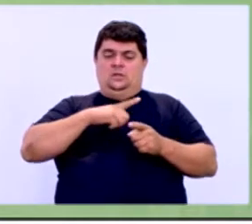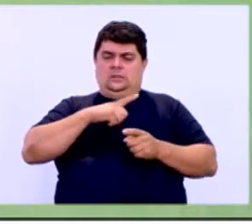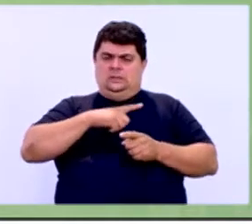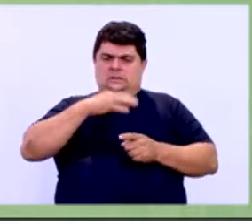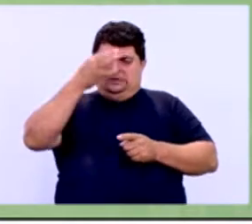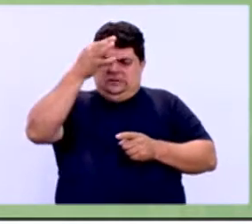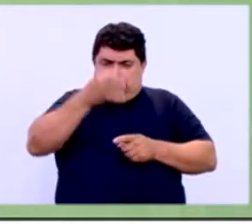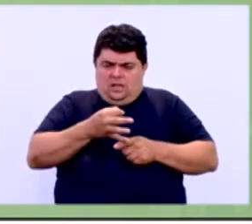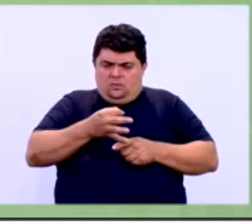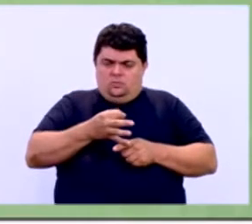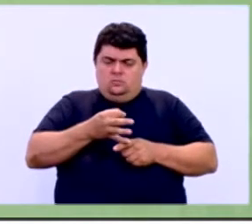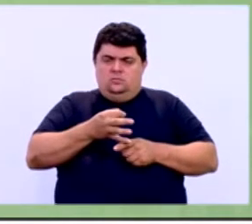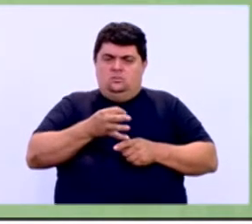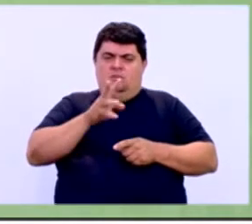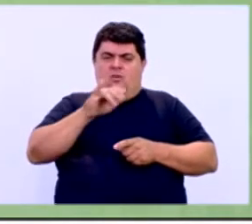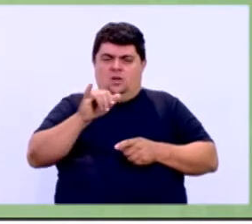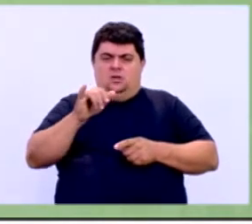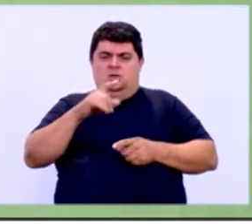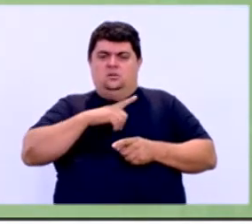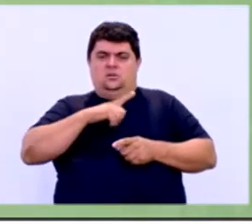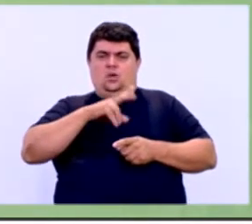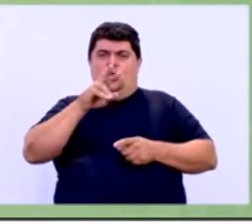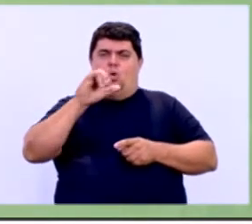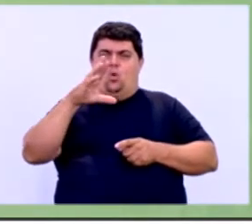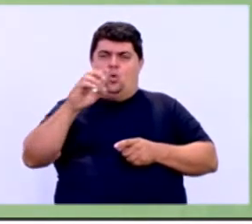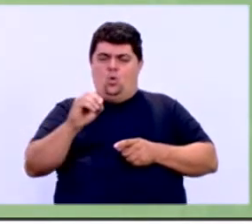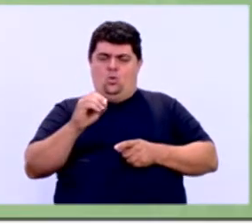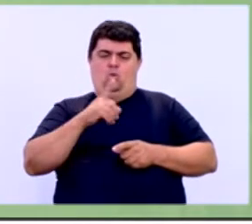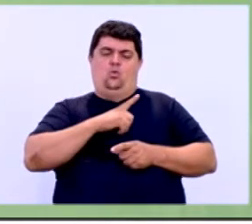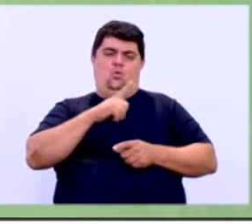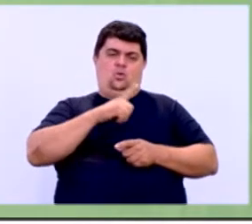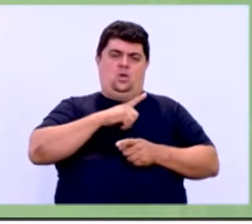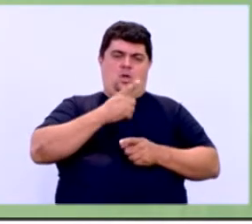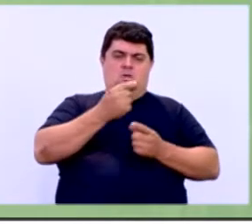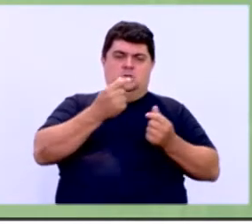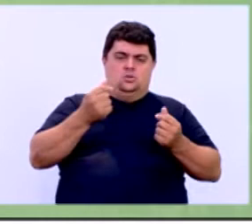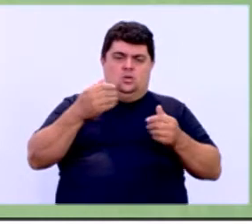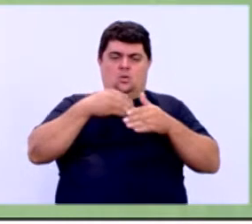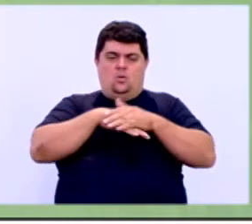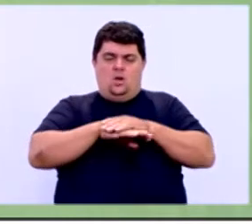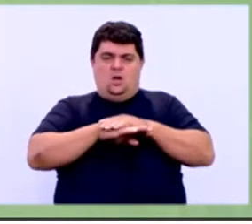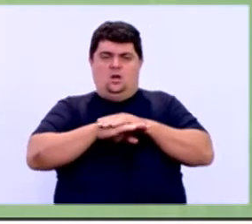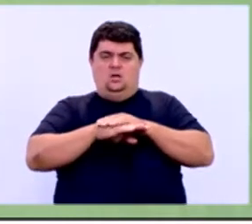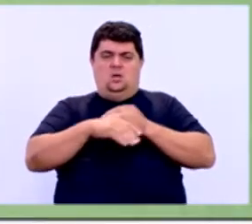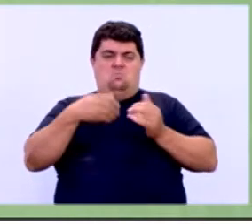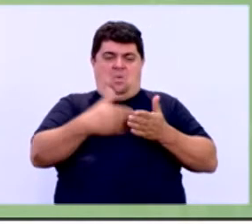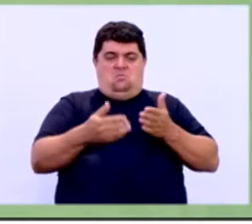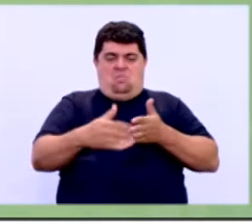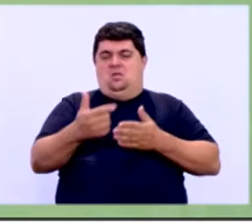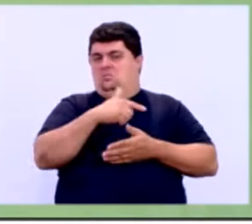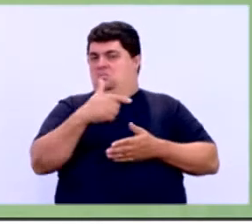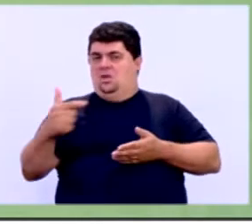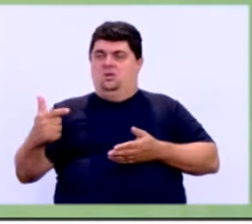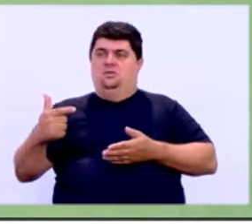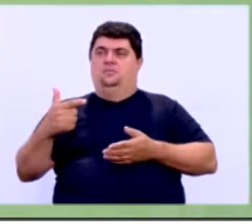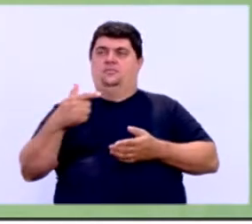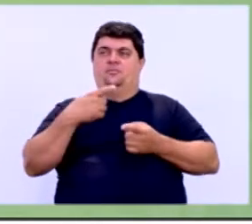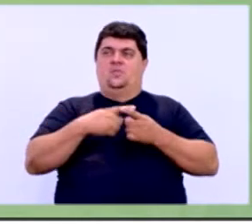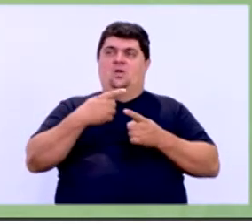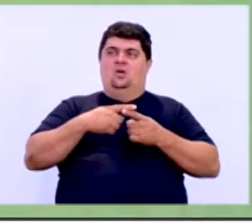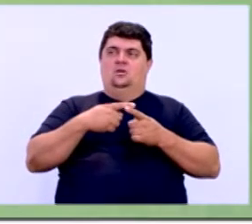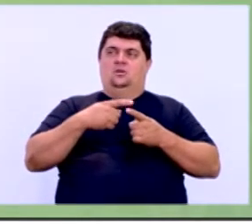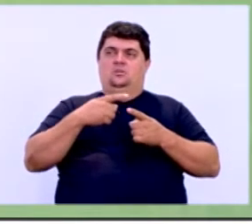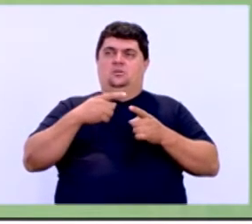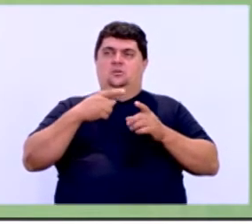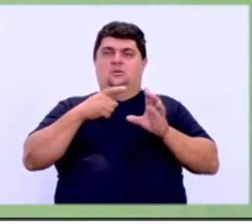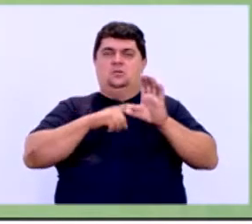a empresa terá lucros e não prejuízos, devido às despesas